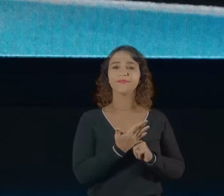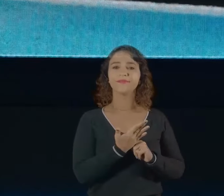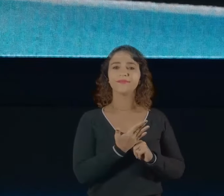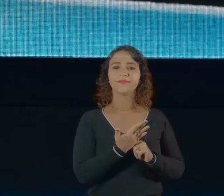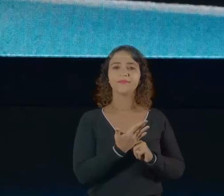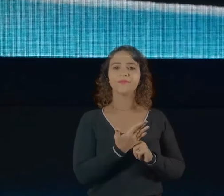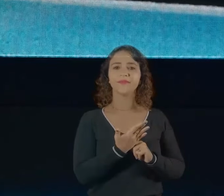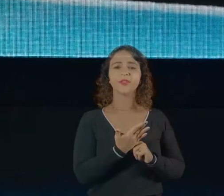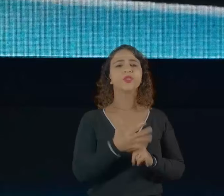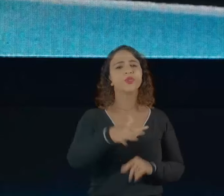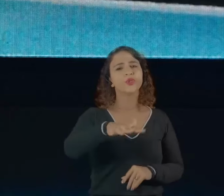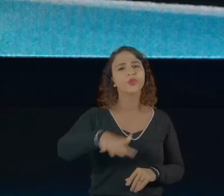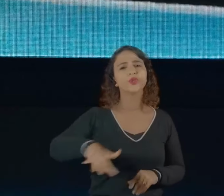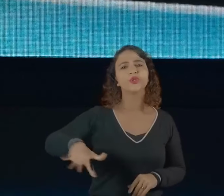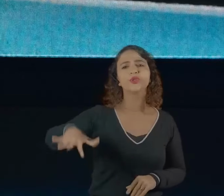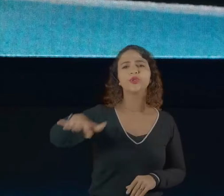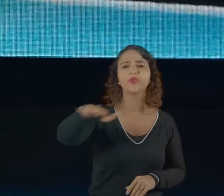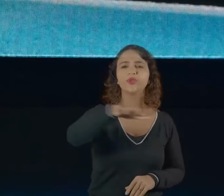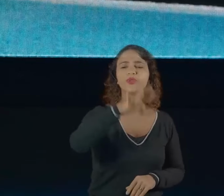todos que o receberam,